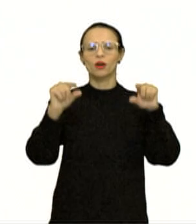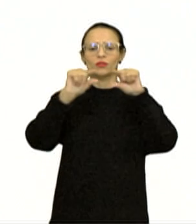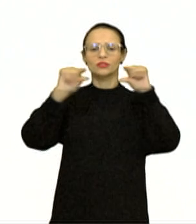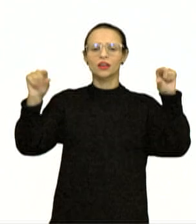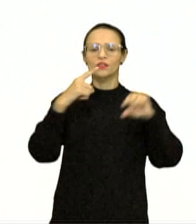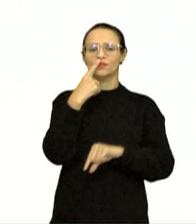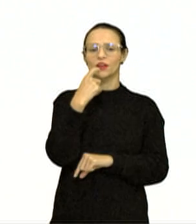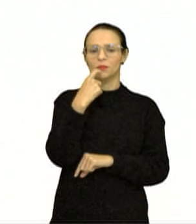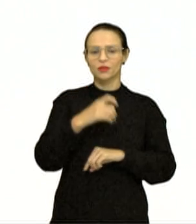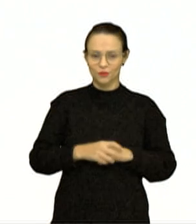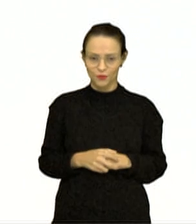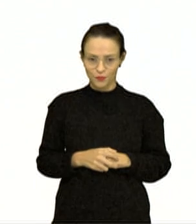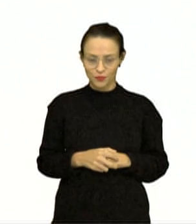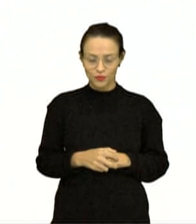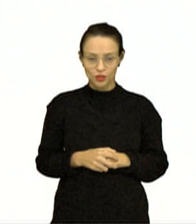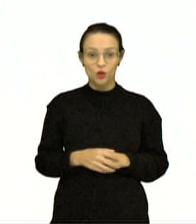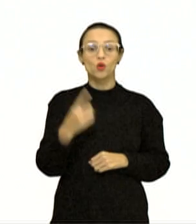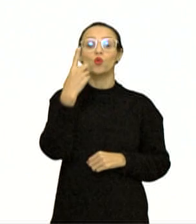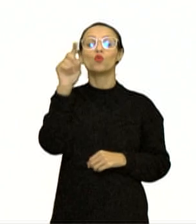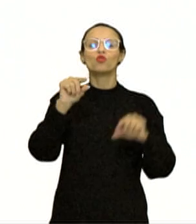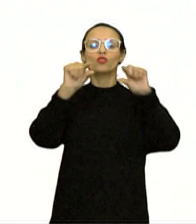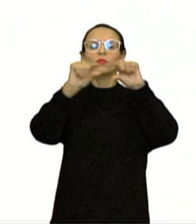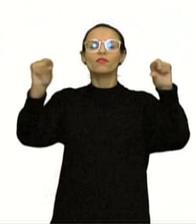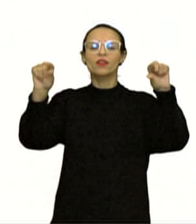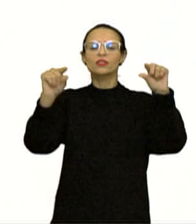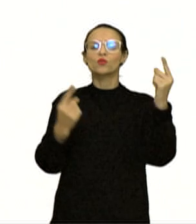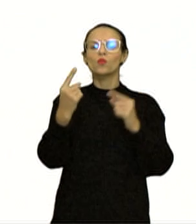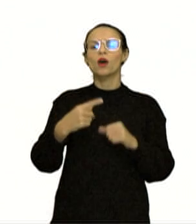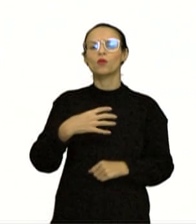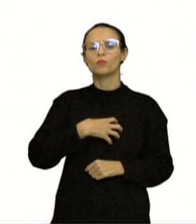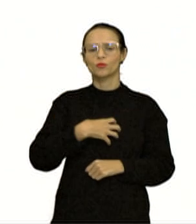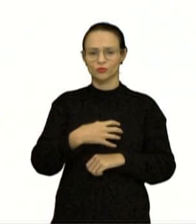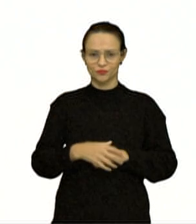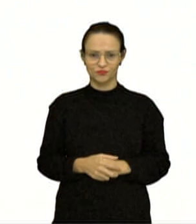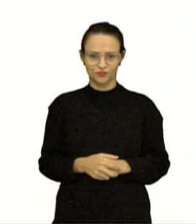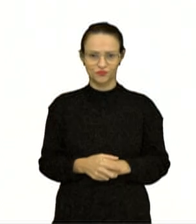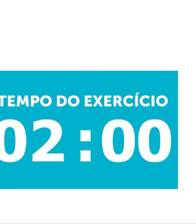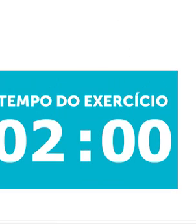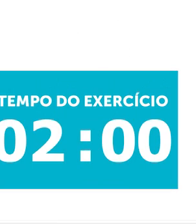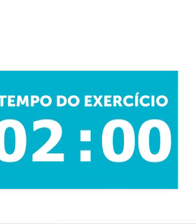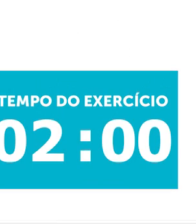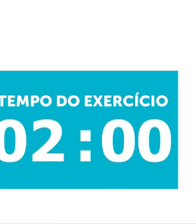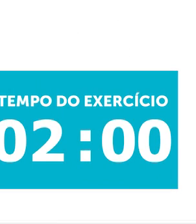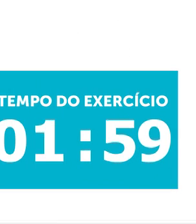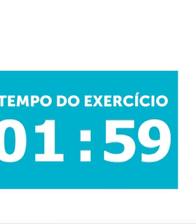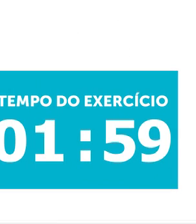trecho destacado? A última frase está em qual modo?